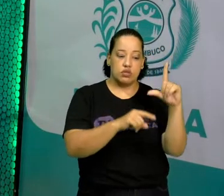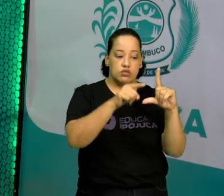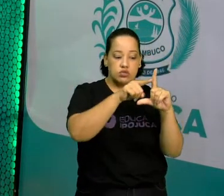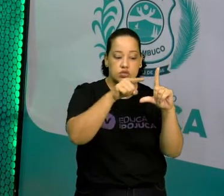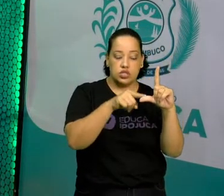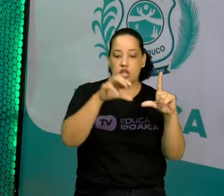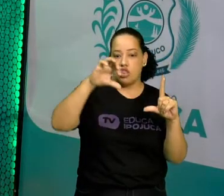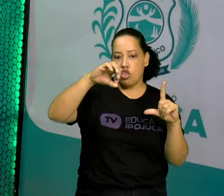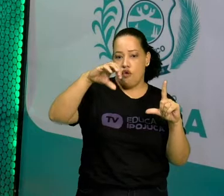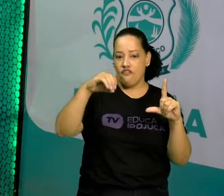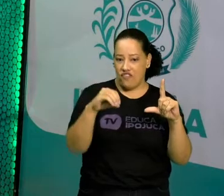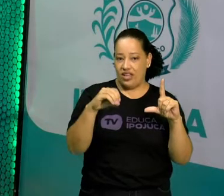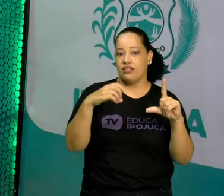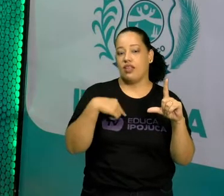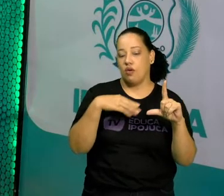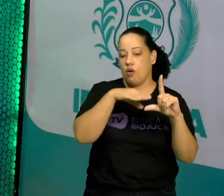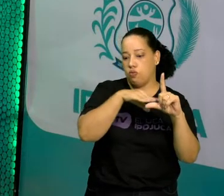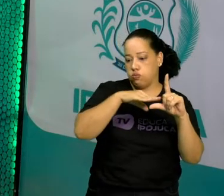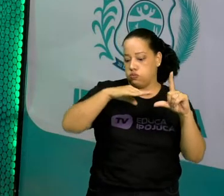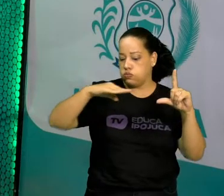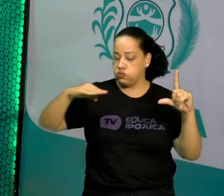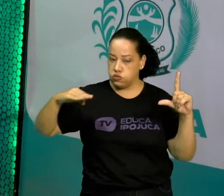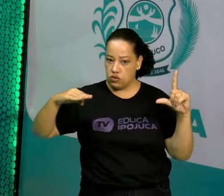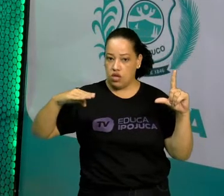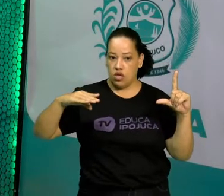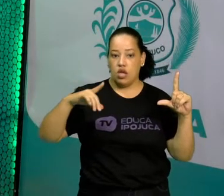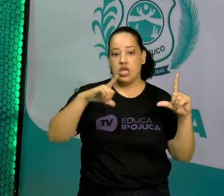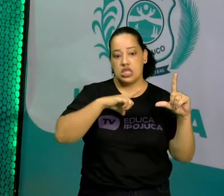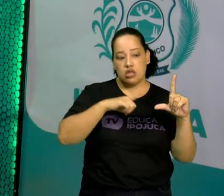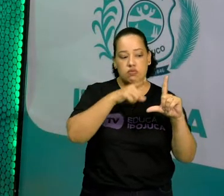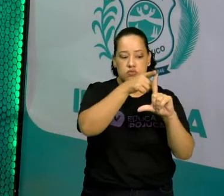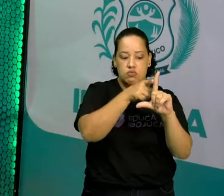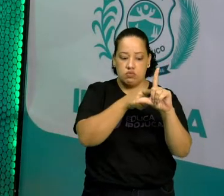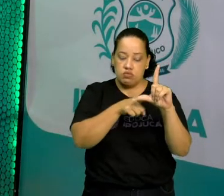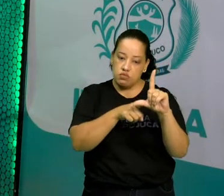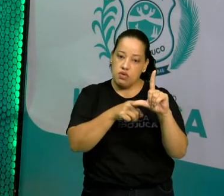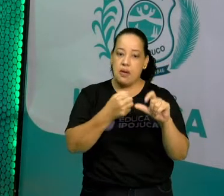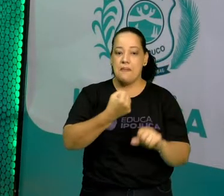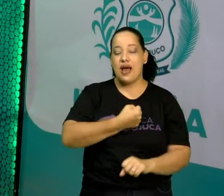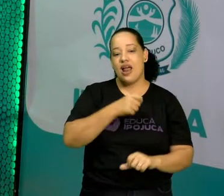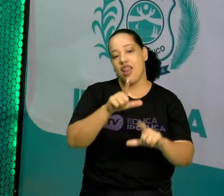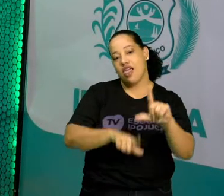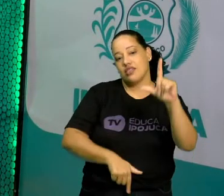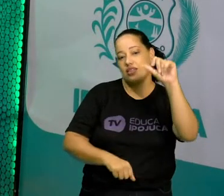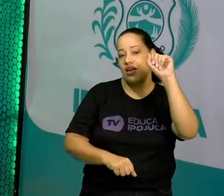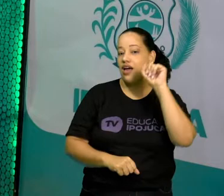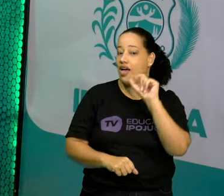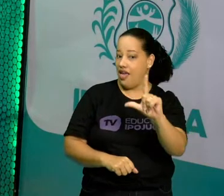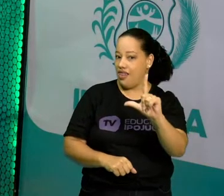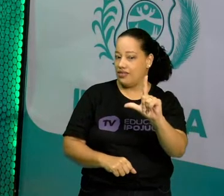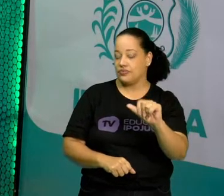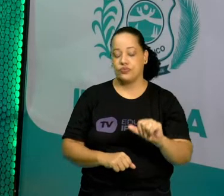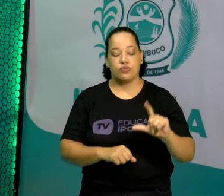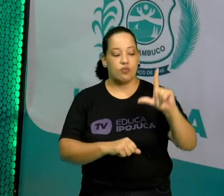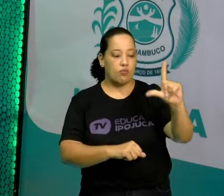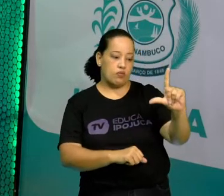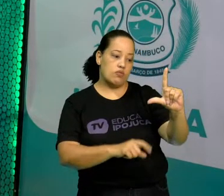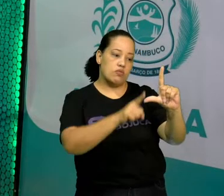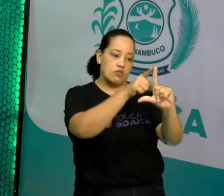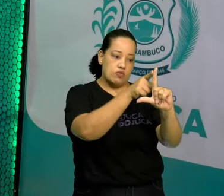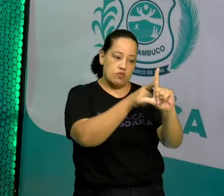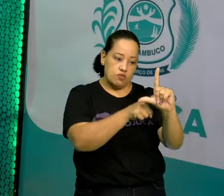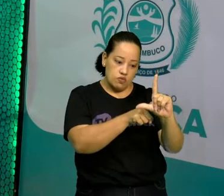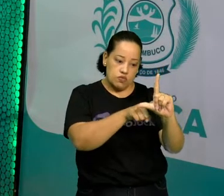graus é chamado de ângulo reto ele tem abertura no formato de 1l de 1l CSL